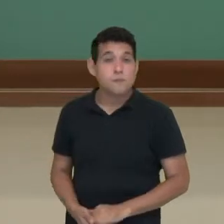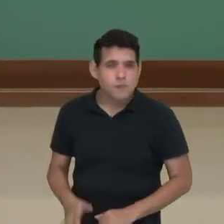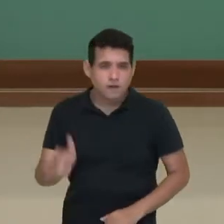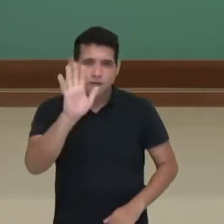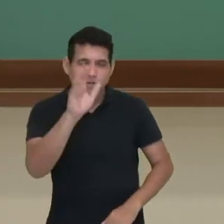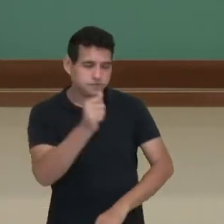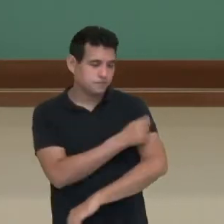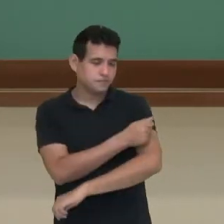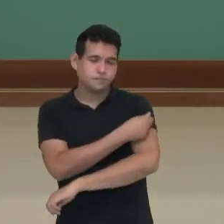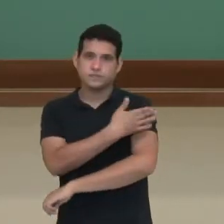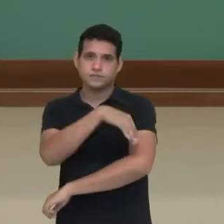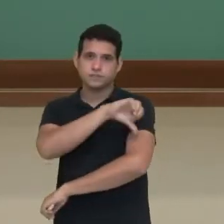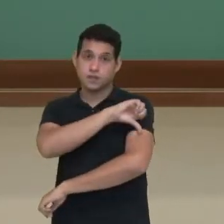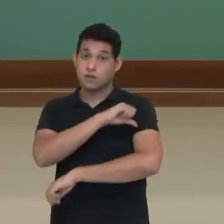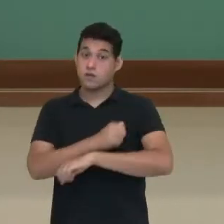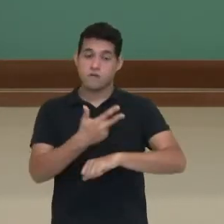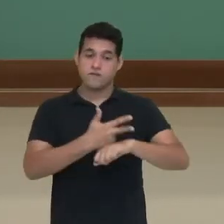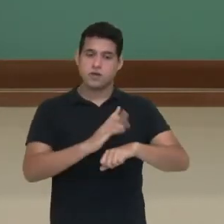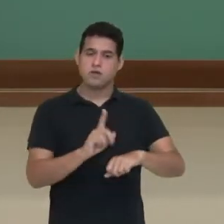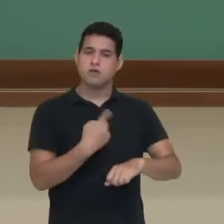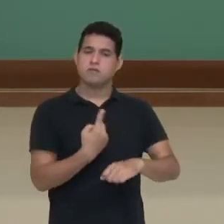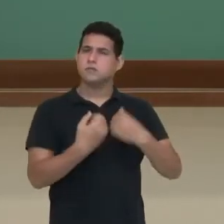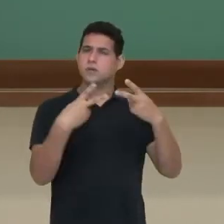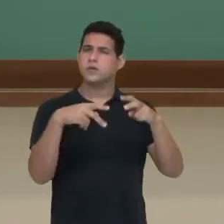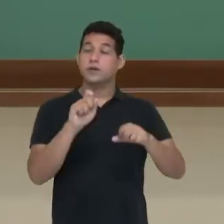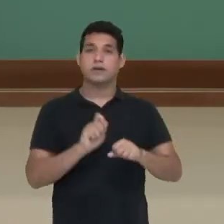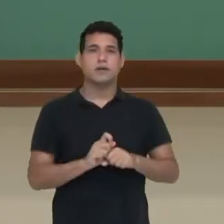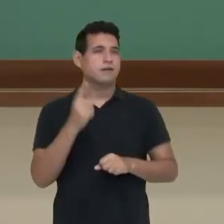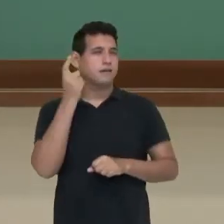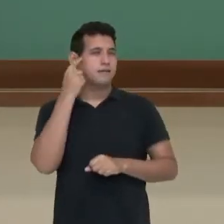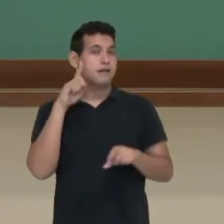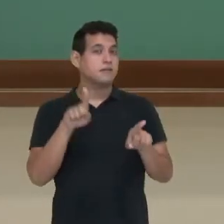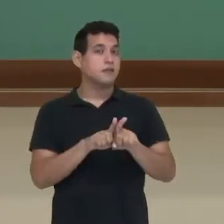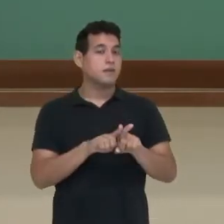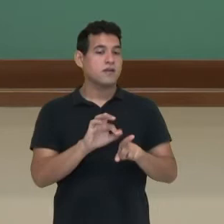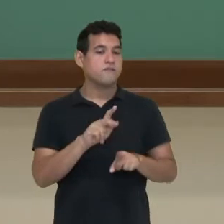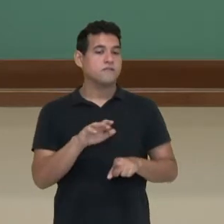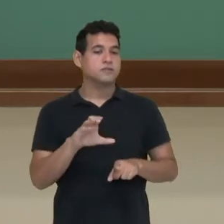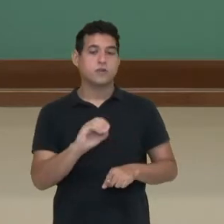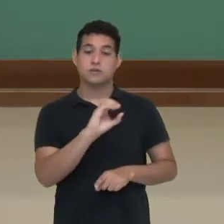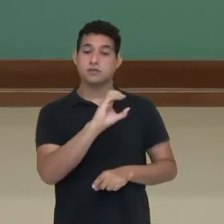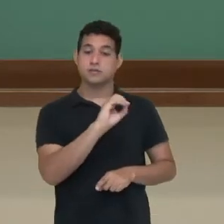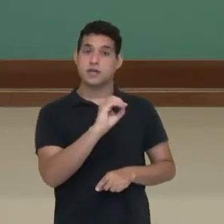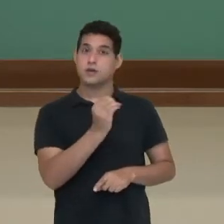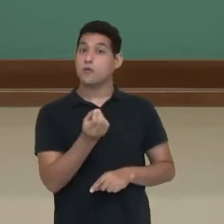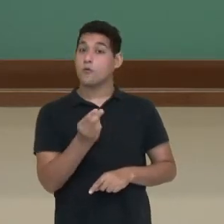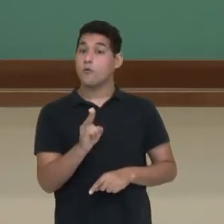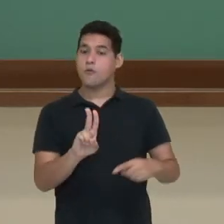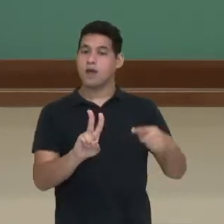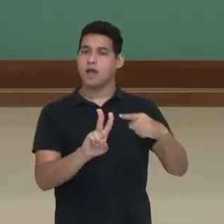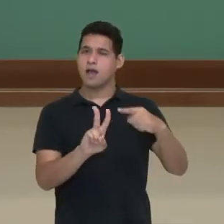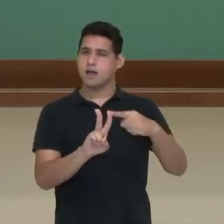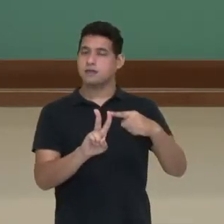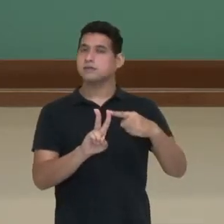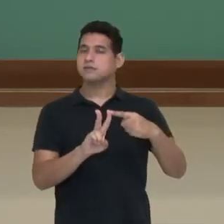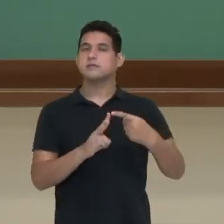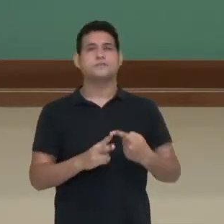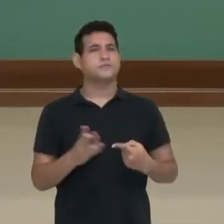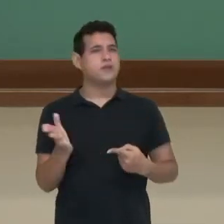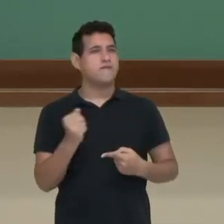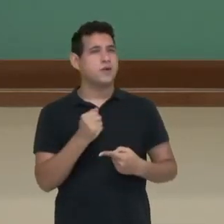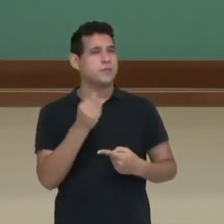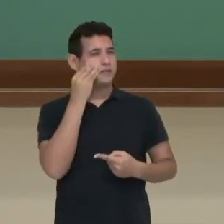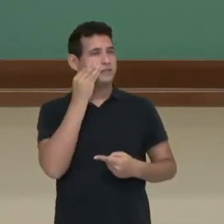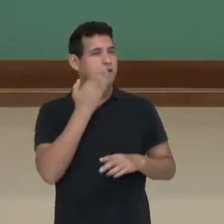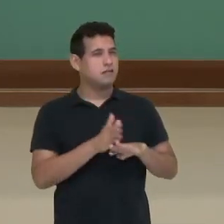Olá, estudantes do nono ano! Nesse vídeo vamos falar sobre noção de função zero ou raiz de função. Vamos trabalhar